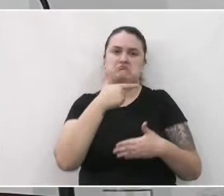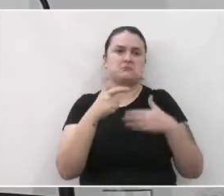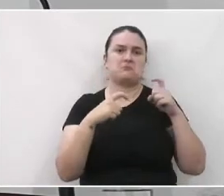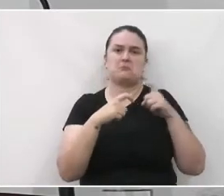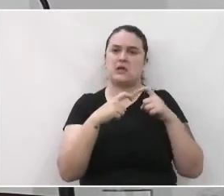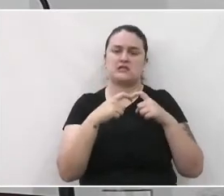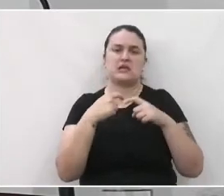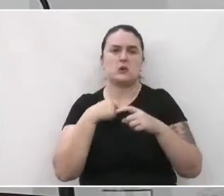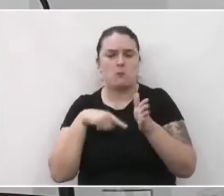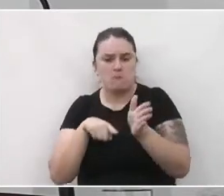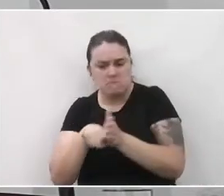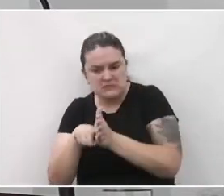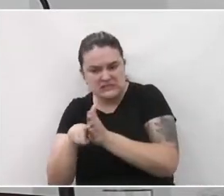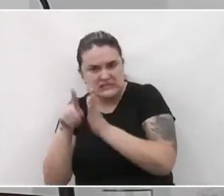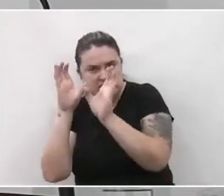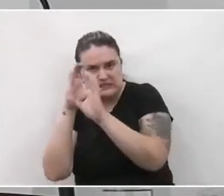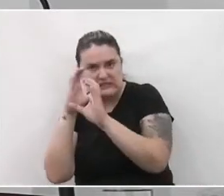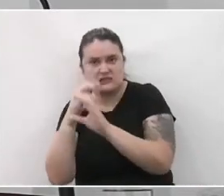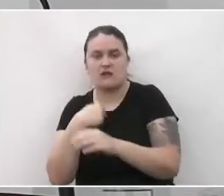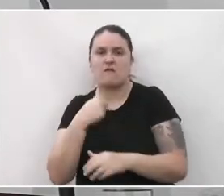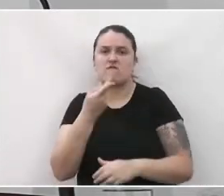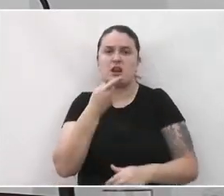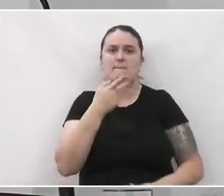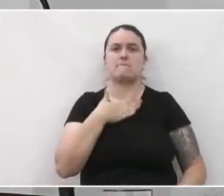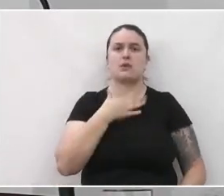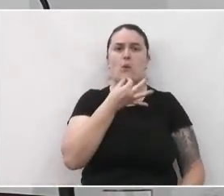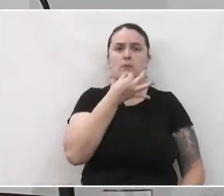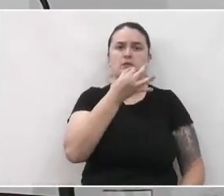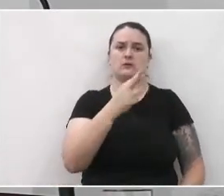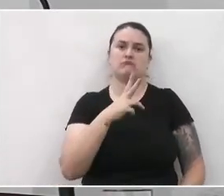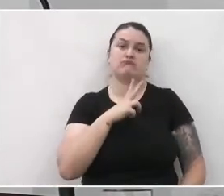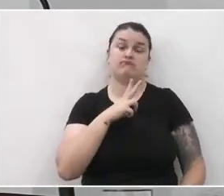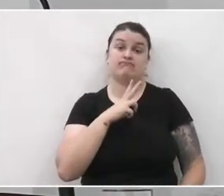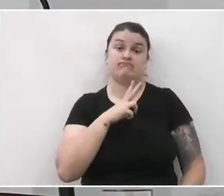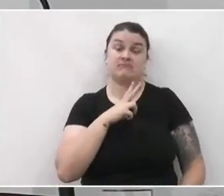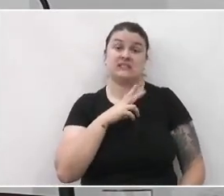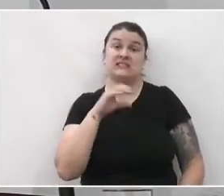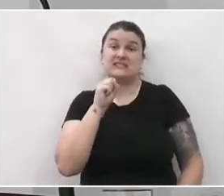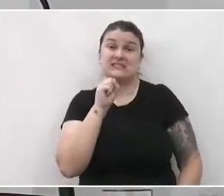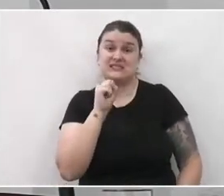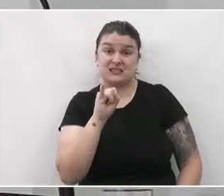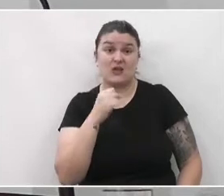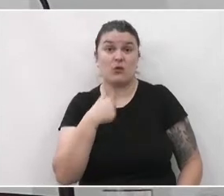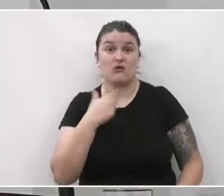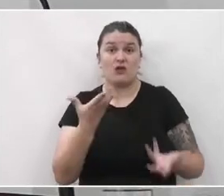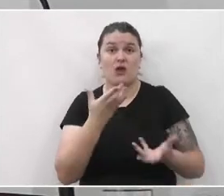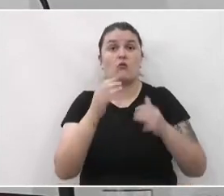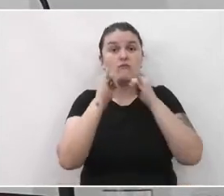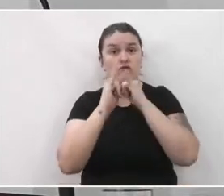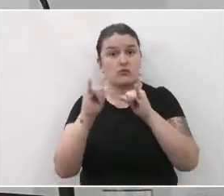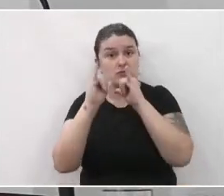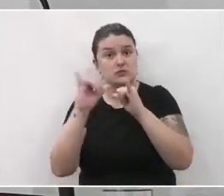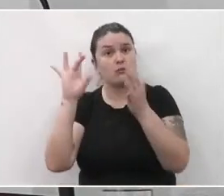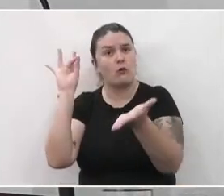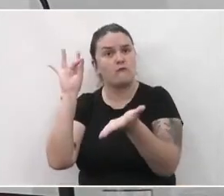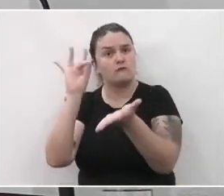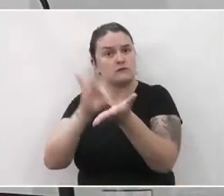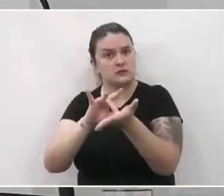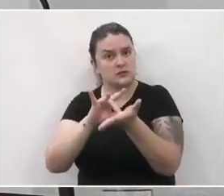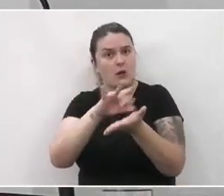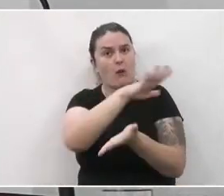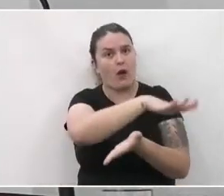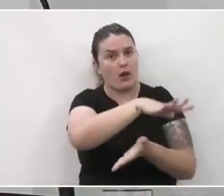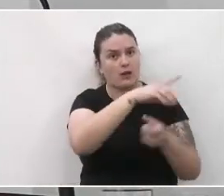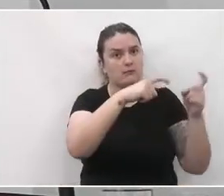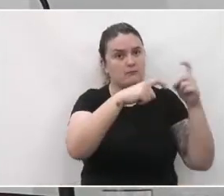como cientista, colocar a minha opinião pessoal. Cabe sim eu trazer informações da área médica,